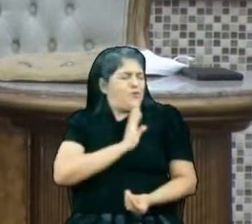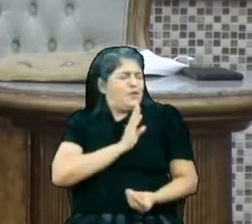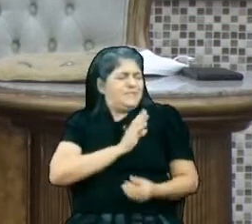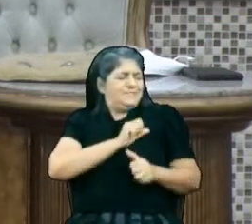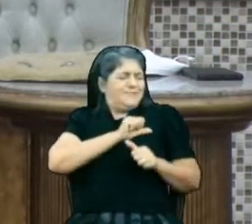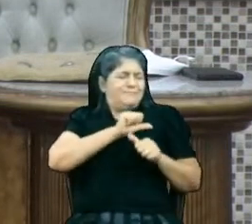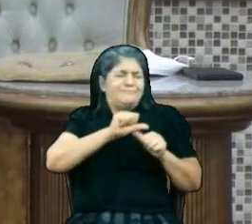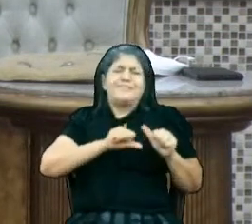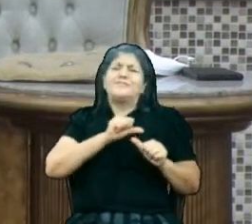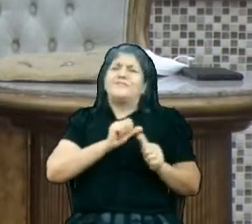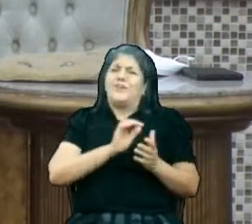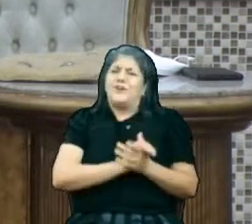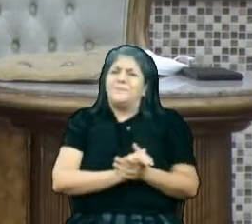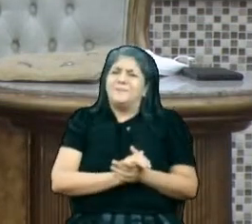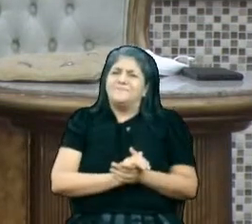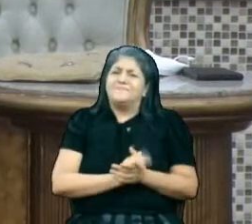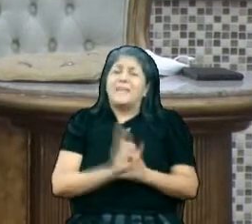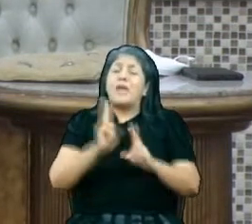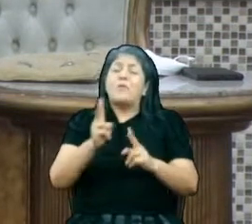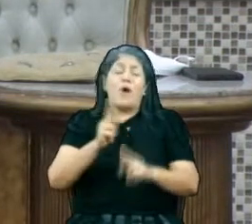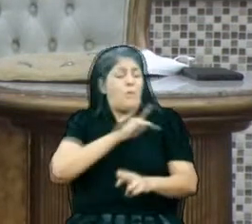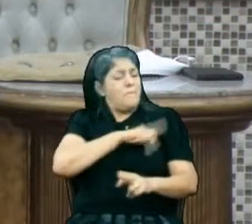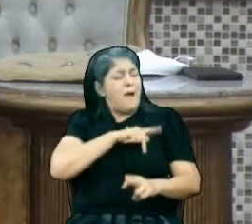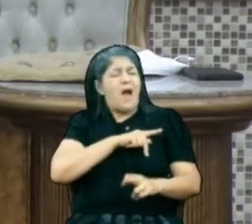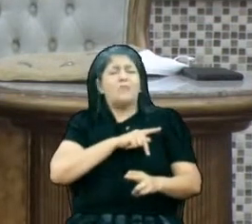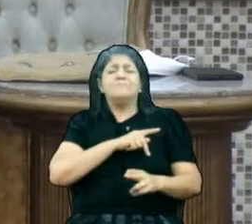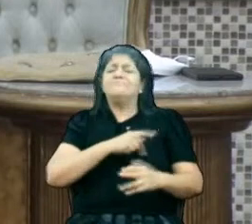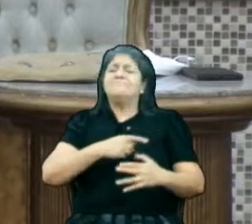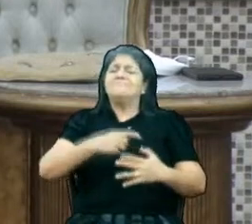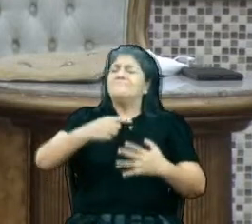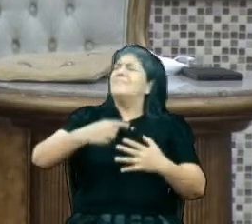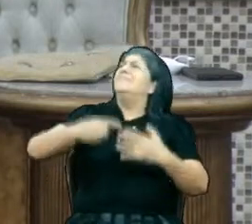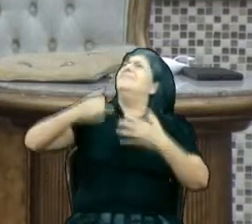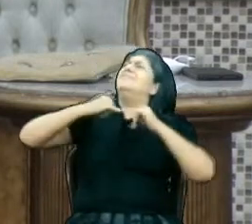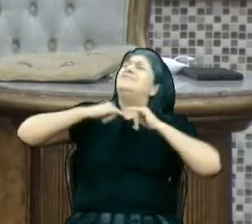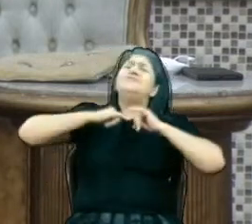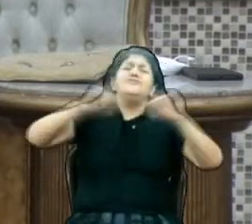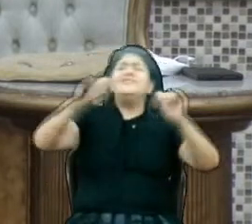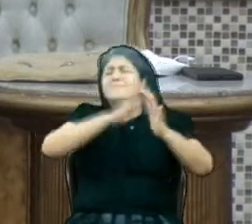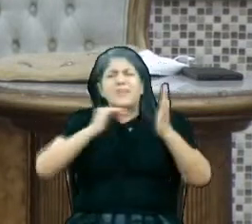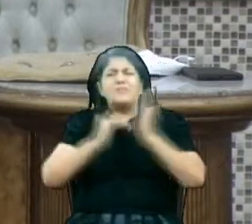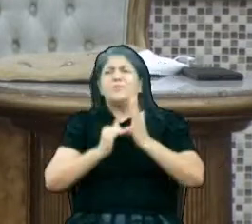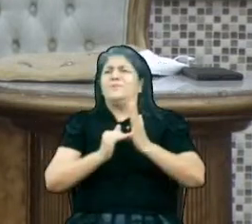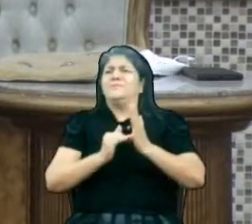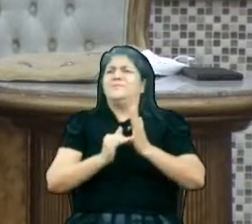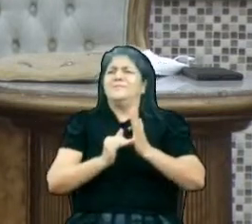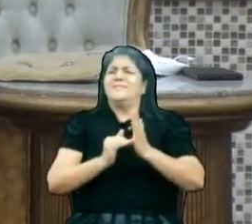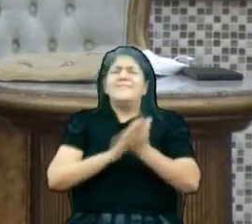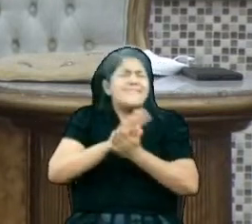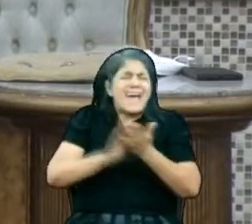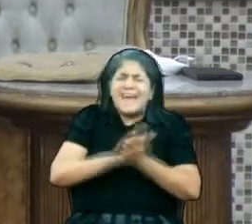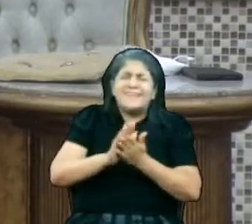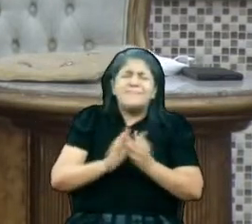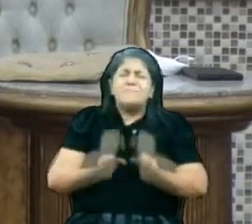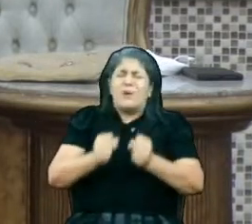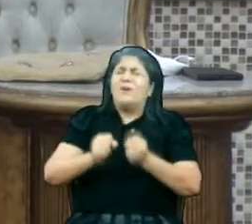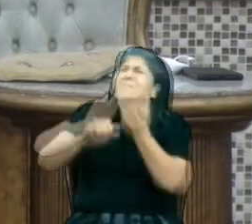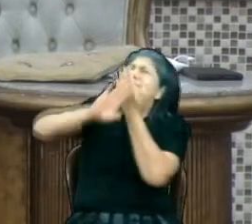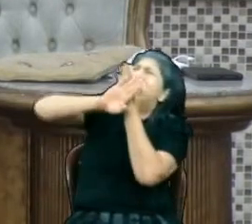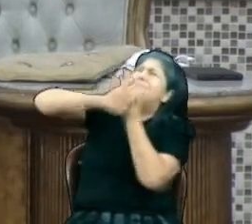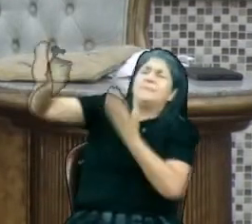que o apóstolo lista nada me separará do amor de Deus que está em Cristo Jesus o nosso Senhor